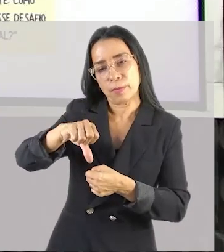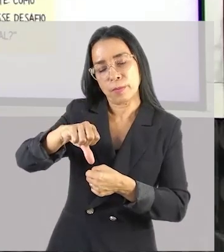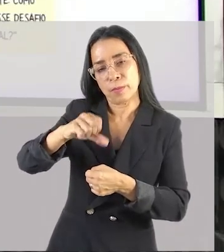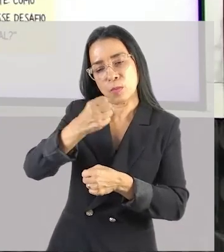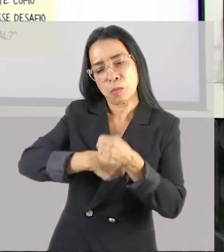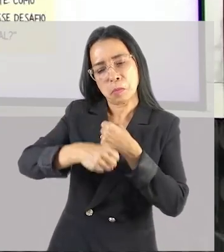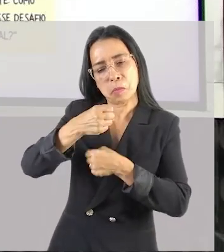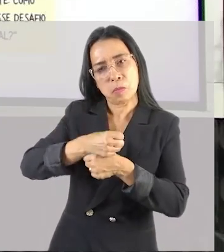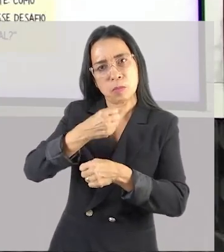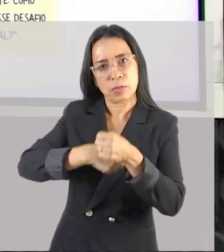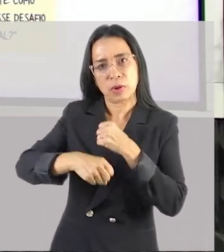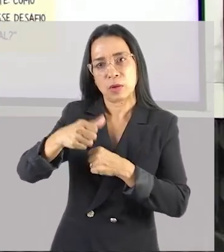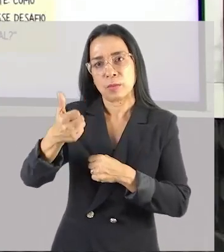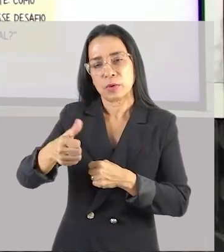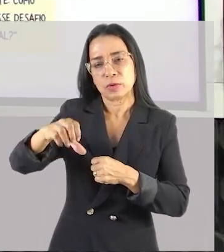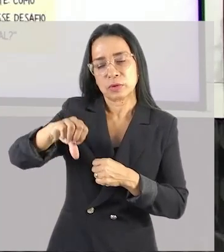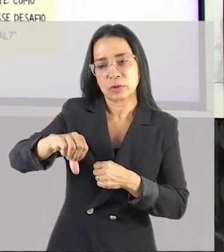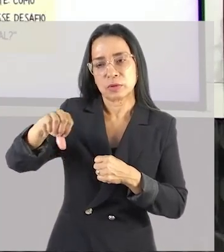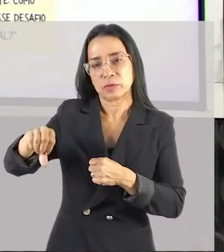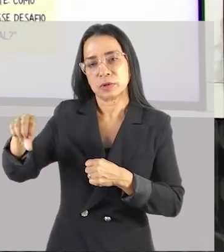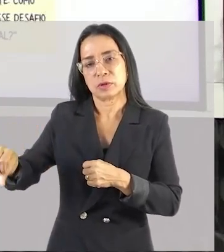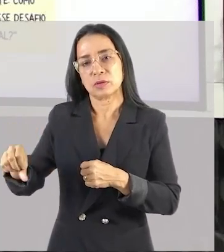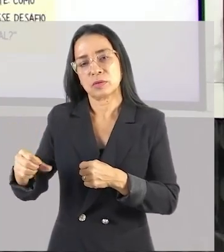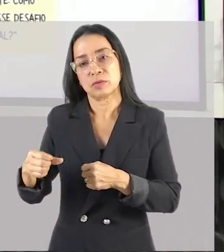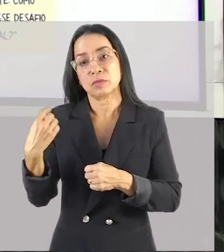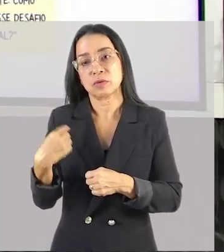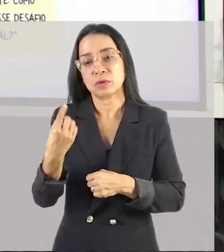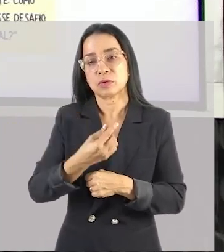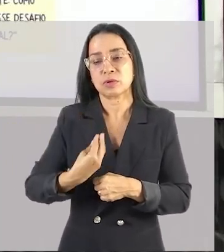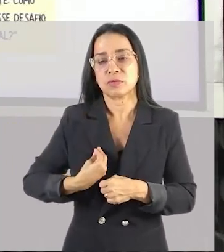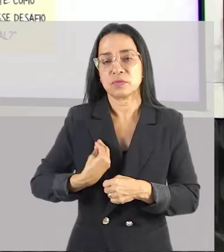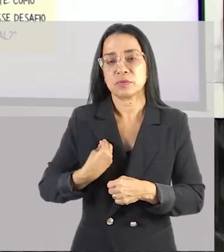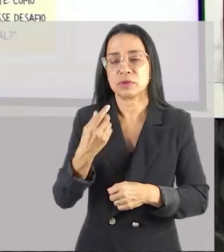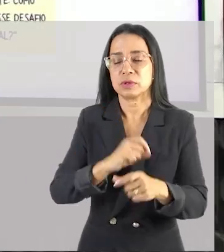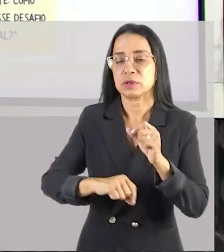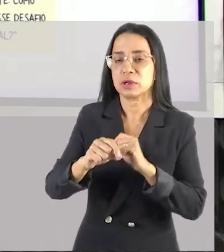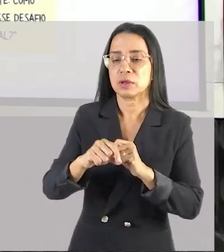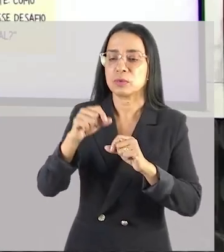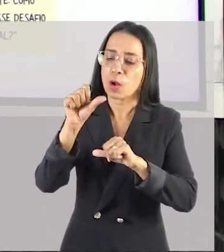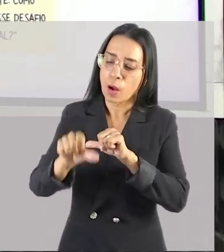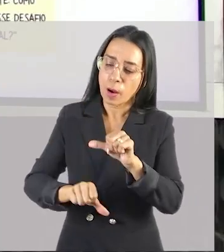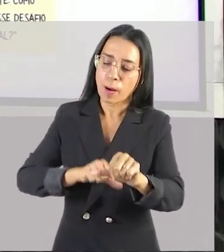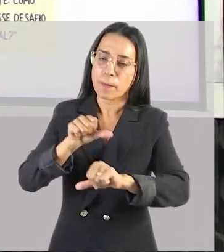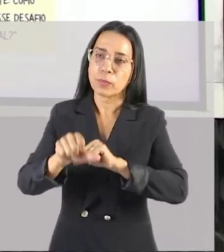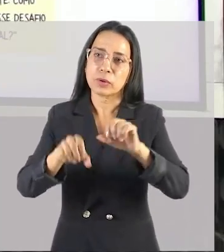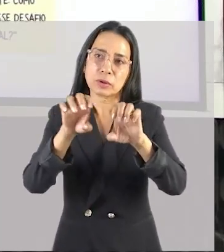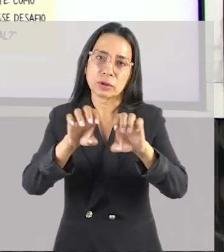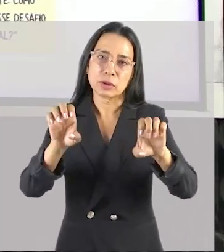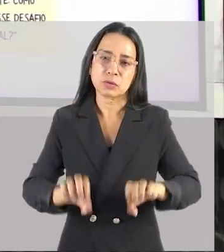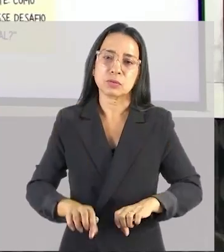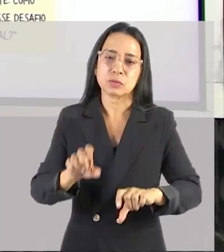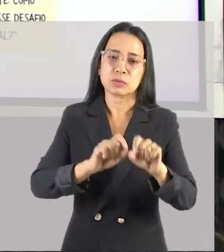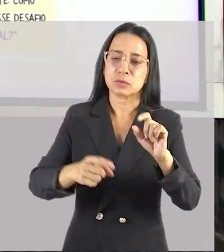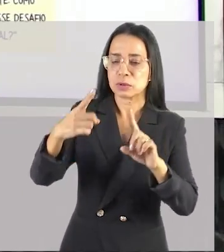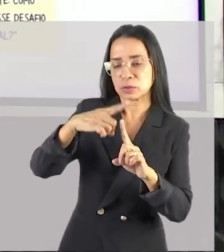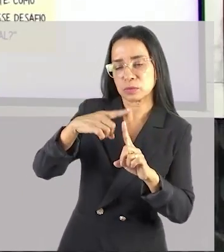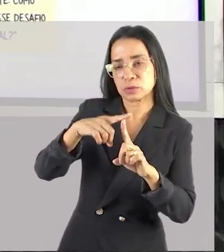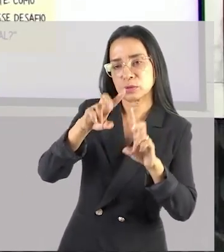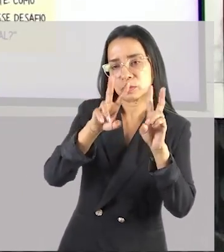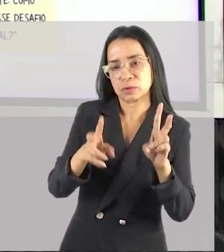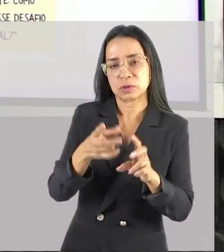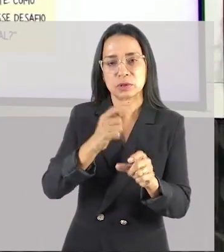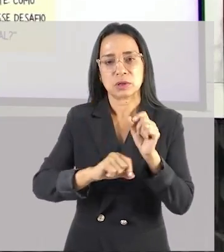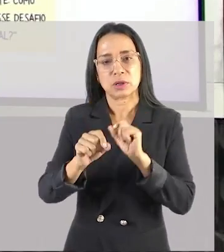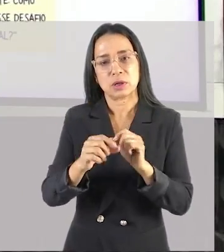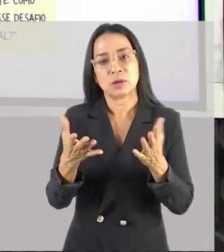nós vivenciamos uma mudança de banca, da estrutura de formatação desse tema. Olha